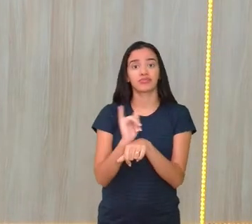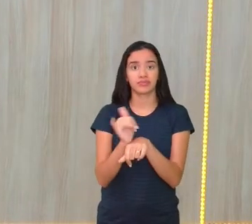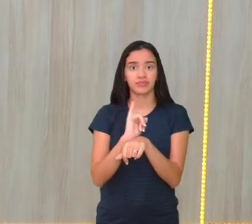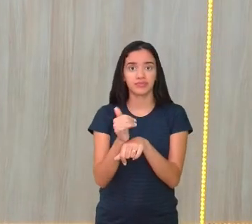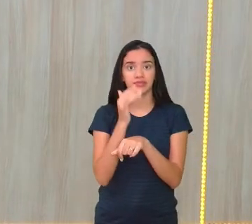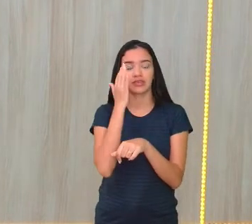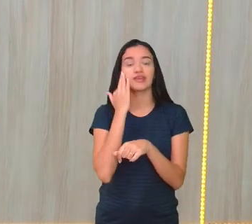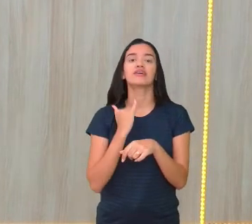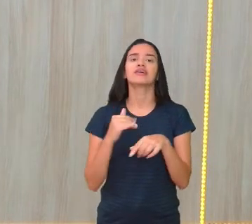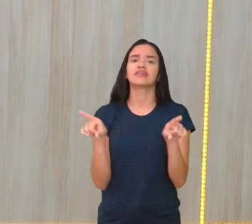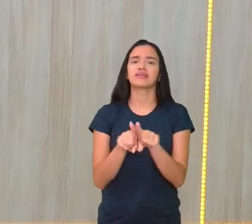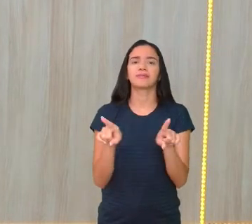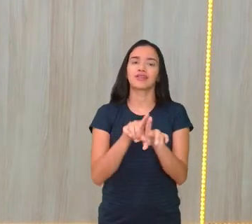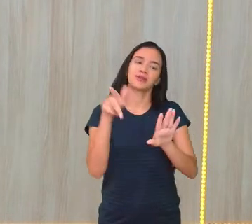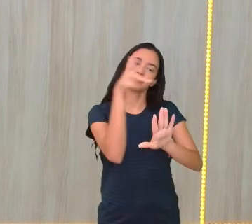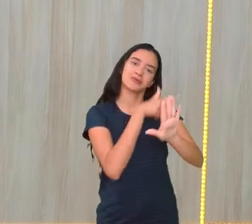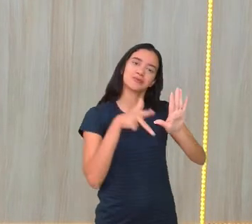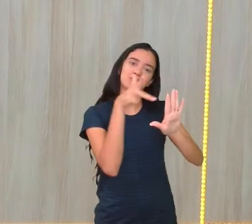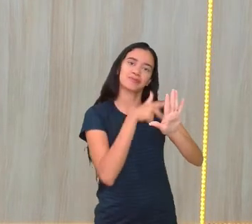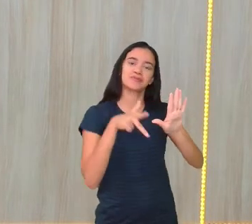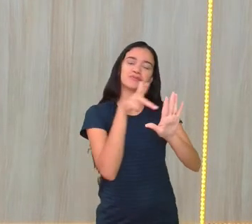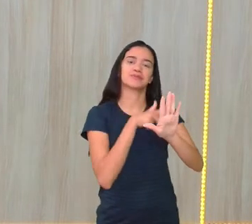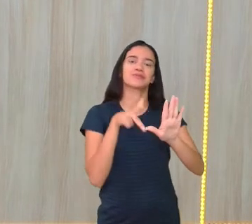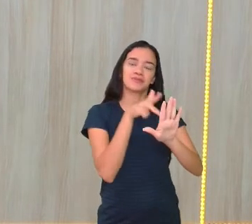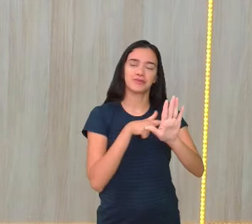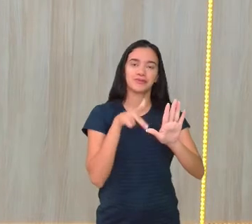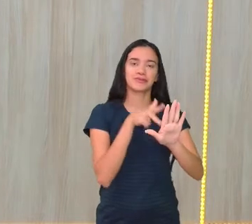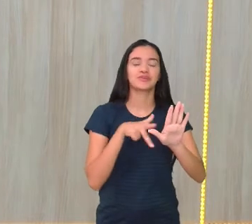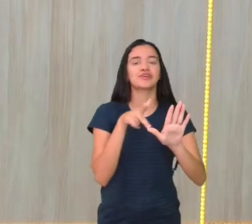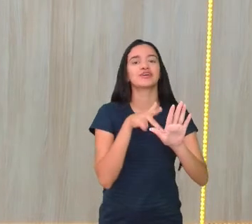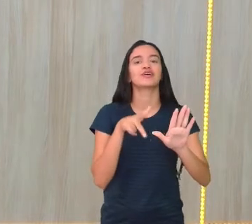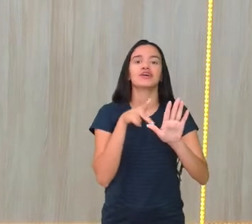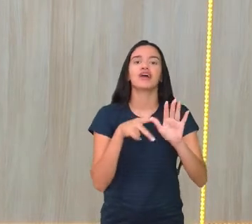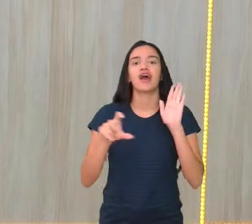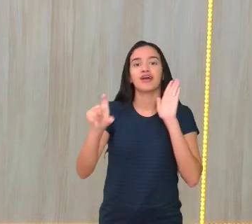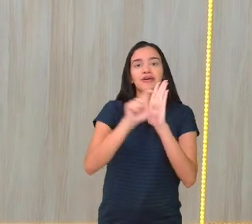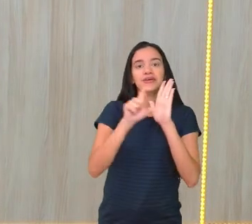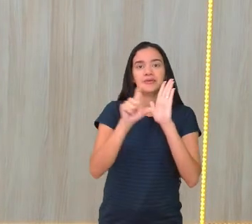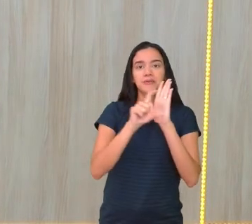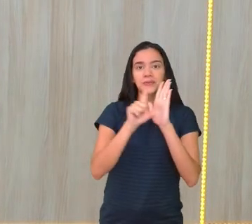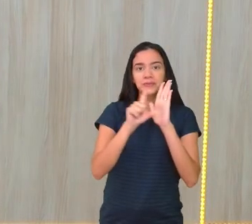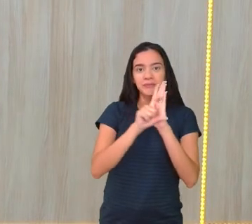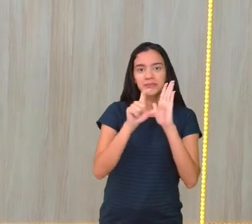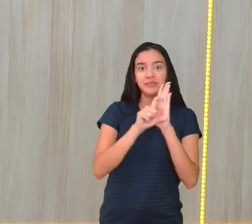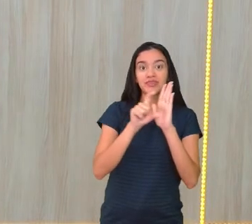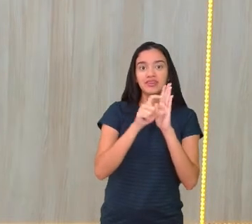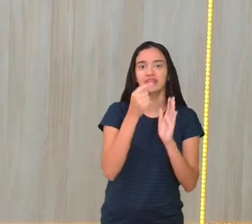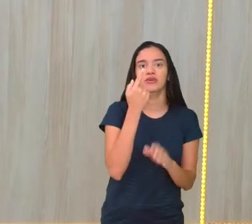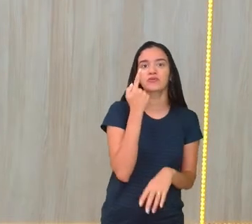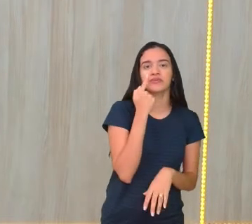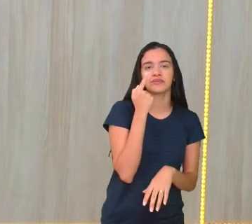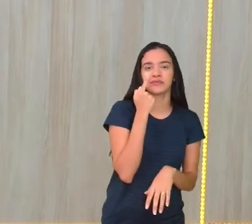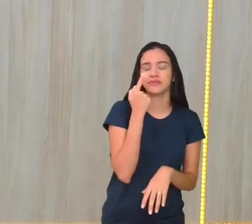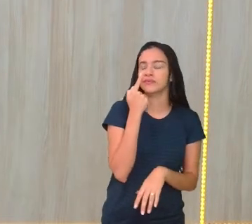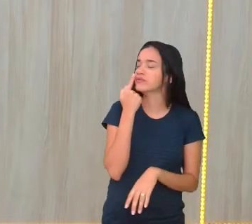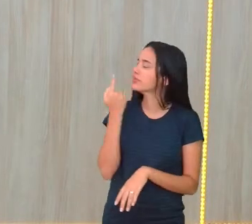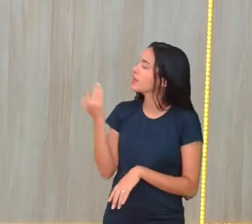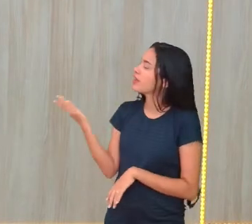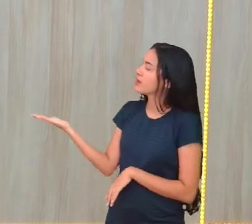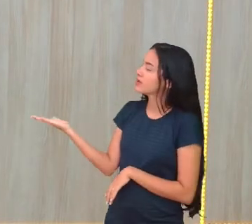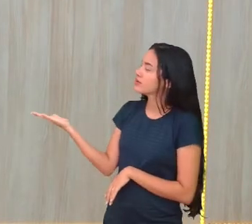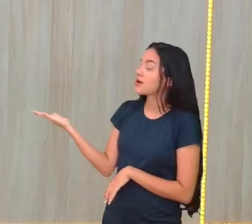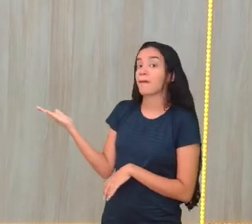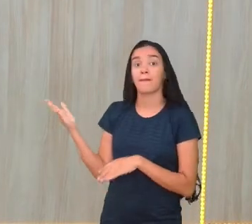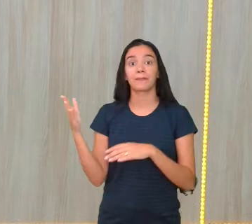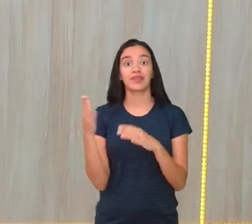e nosso produtor Juninho, meu xará, joga aqui no cantinho os QR Codes, aponta o celular para o QR